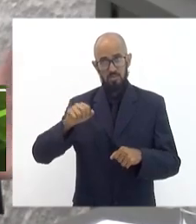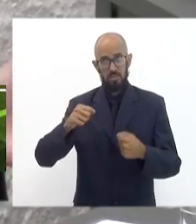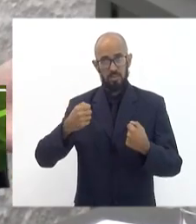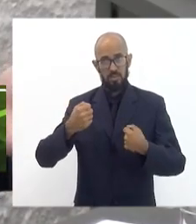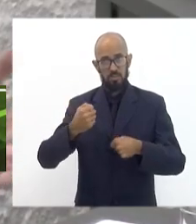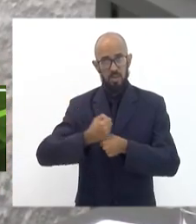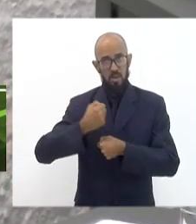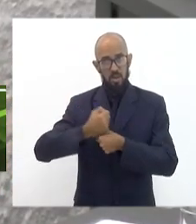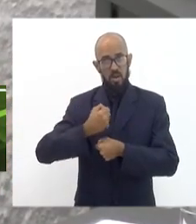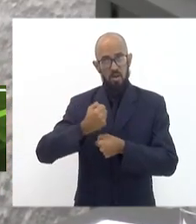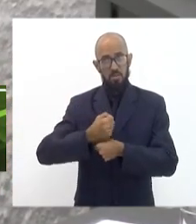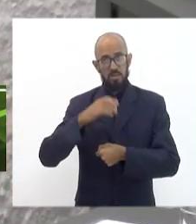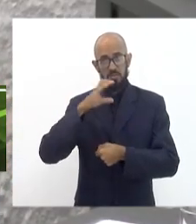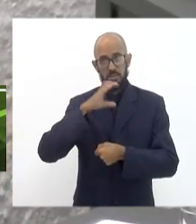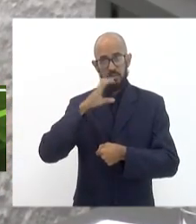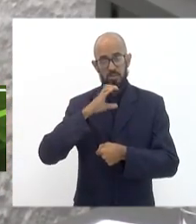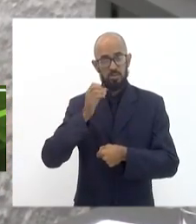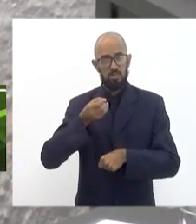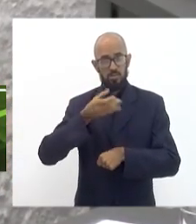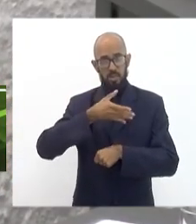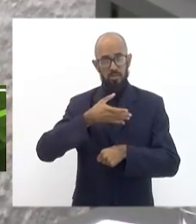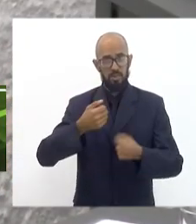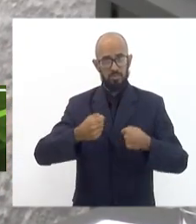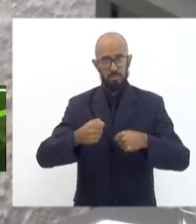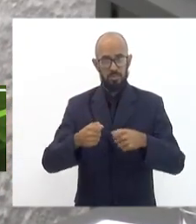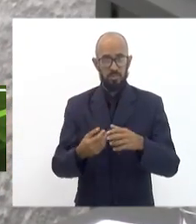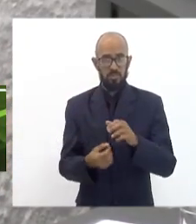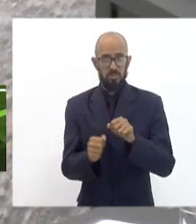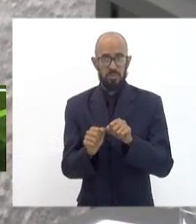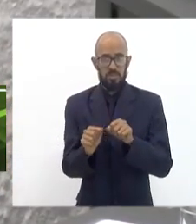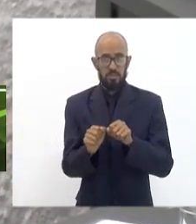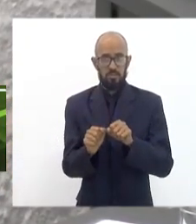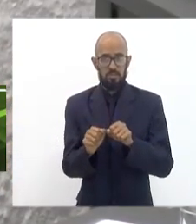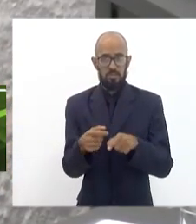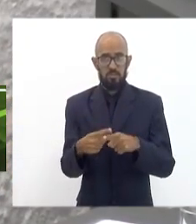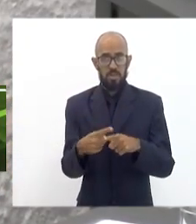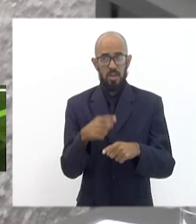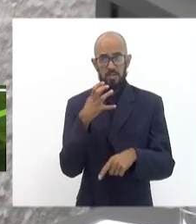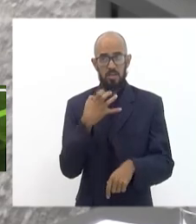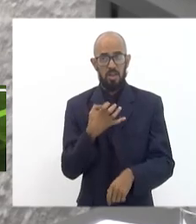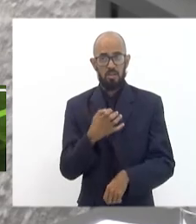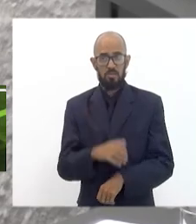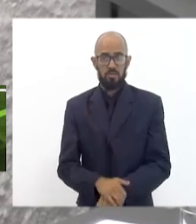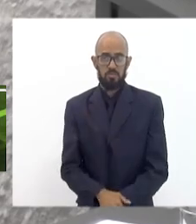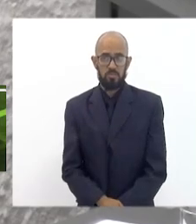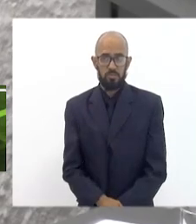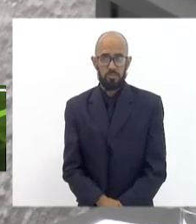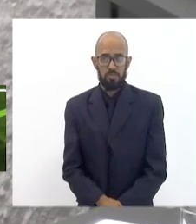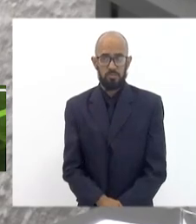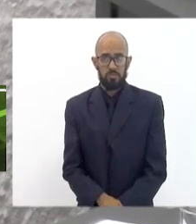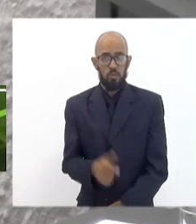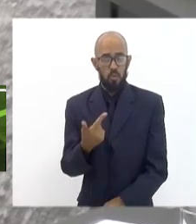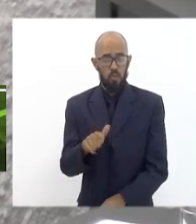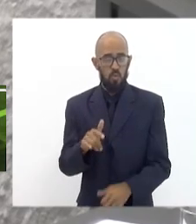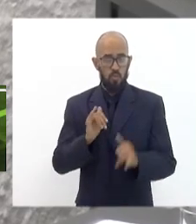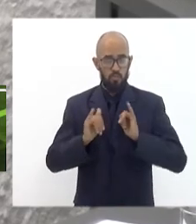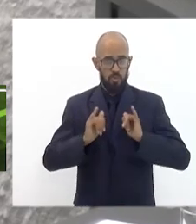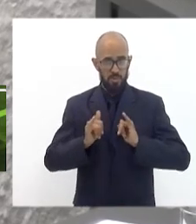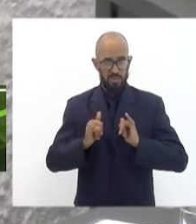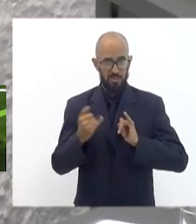obra de emergência nova que vai ter que surgir é porque a questão de ser bom Então essa é uma informação outra informação